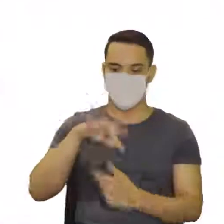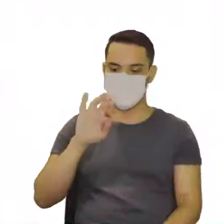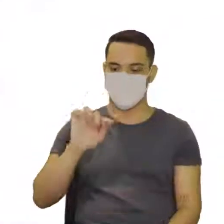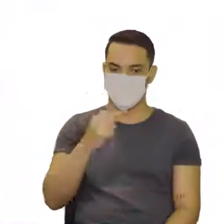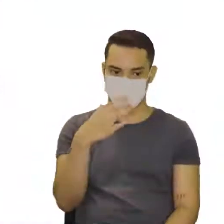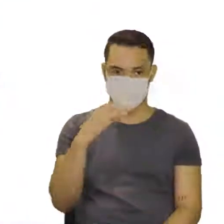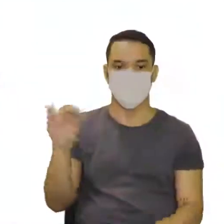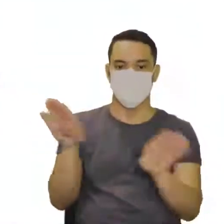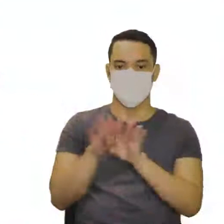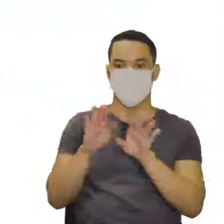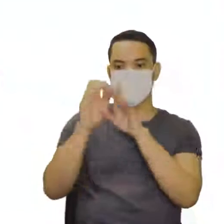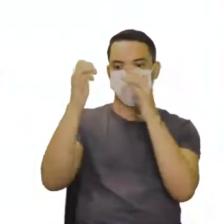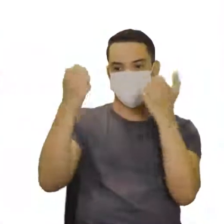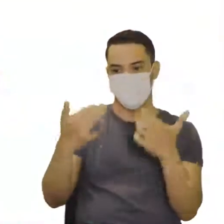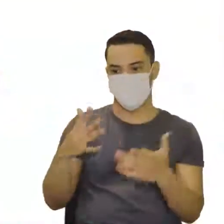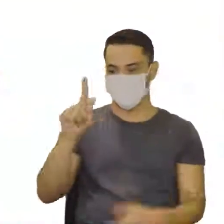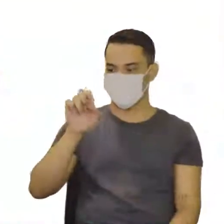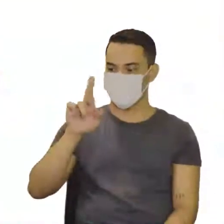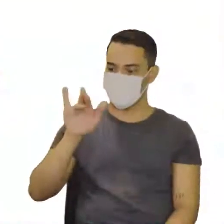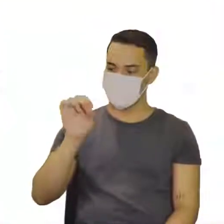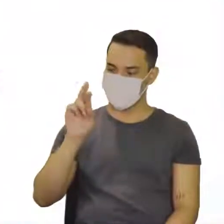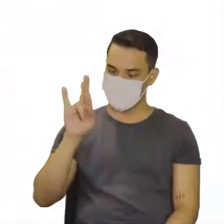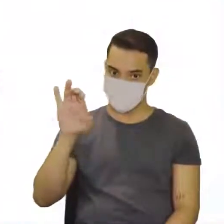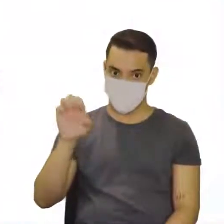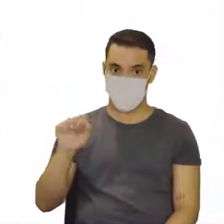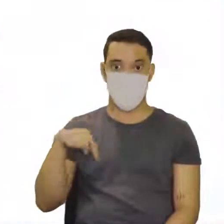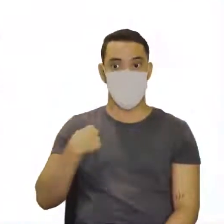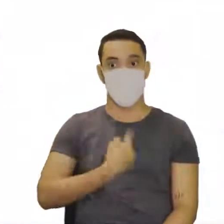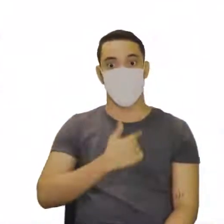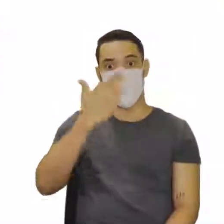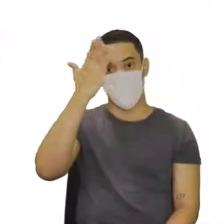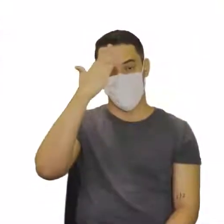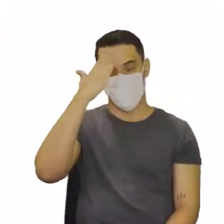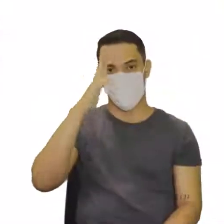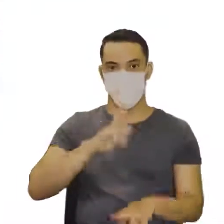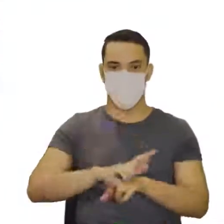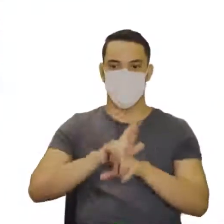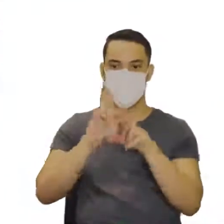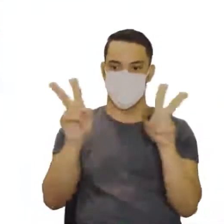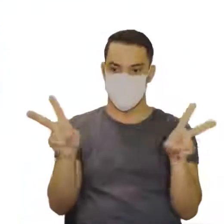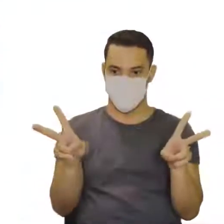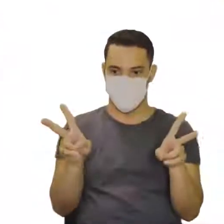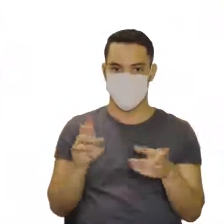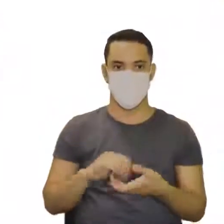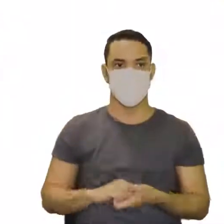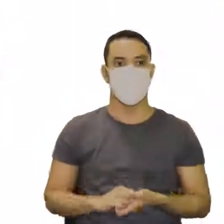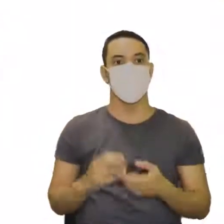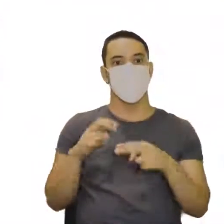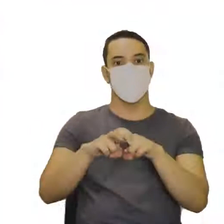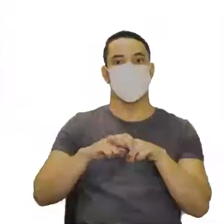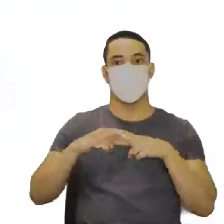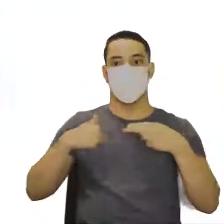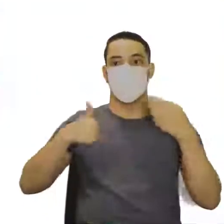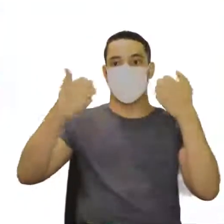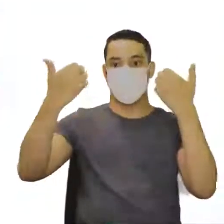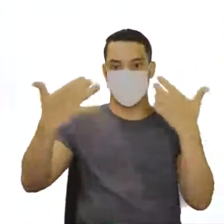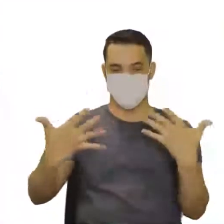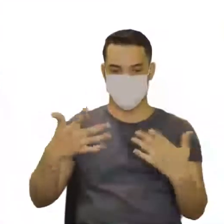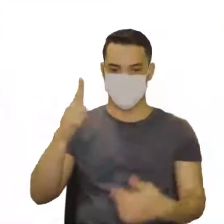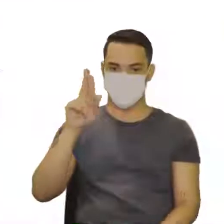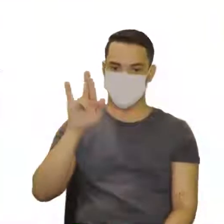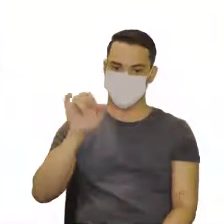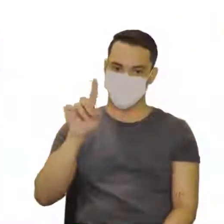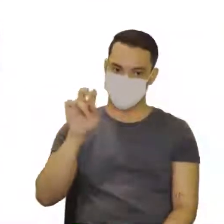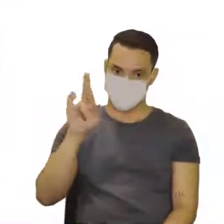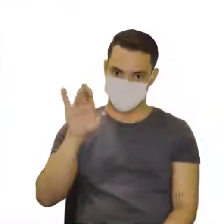gerador também, para a gente fazer essa diferenciação, tá? Então aqui, ó, falou do gerador, ok? E